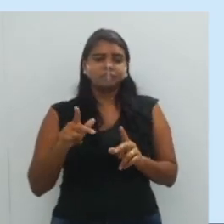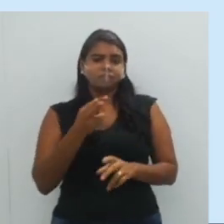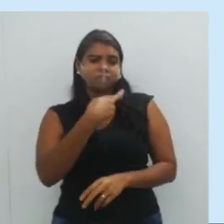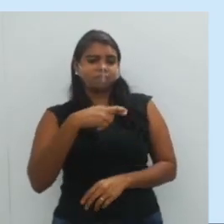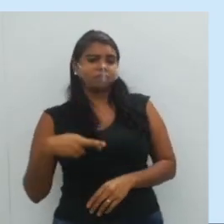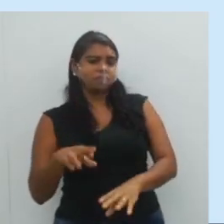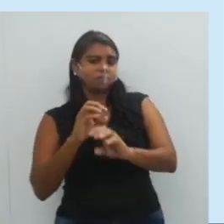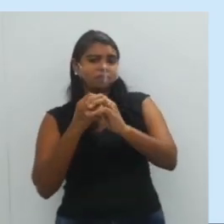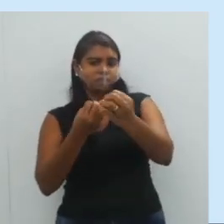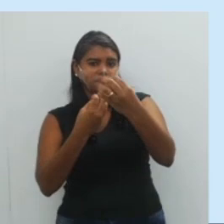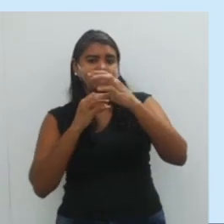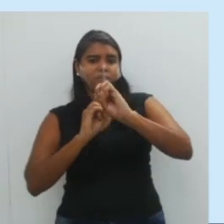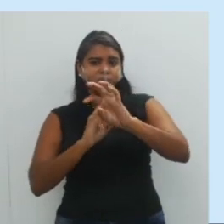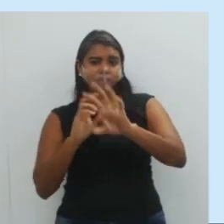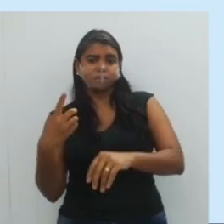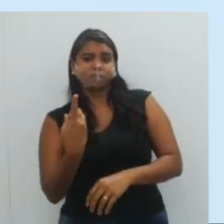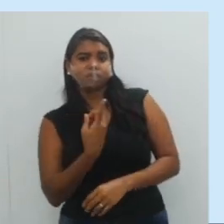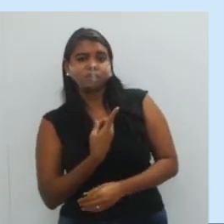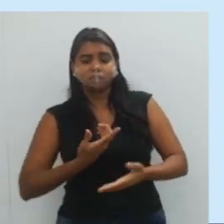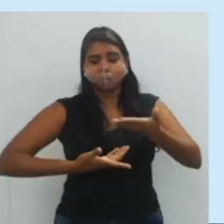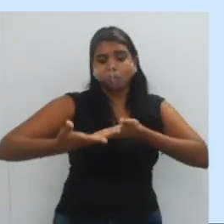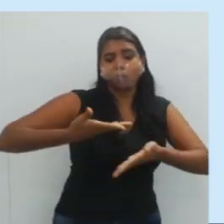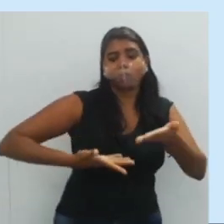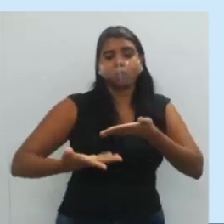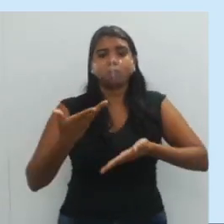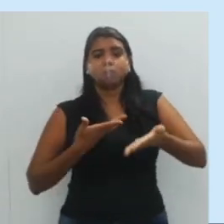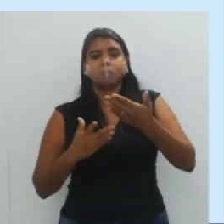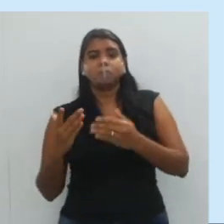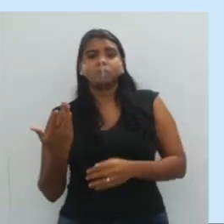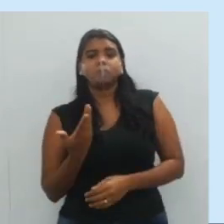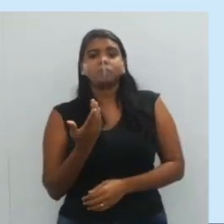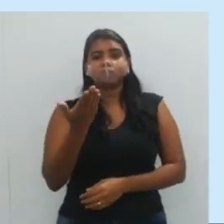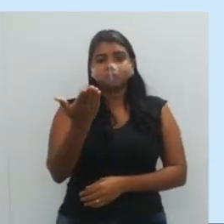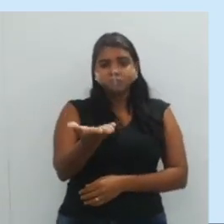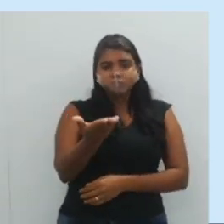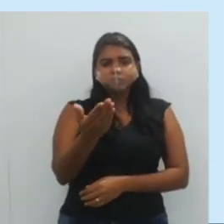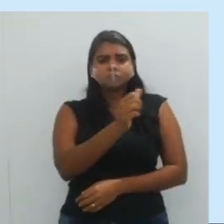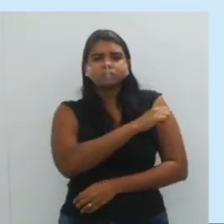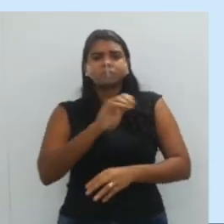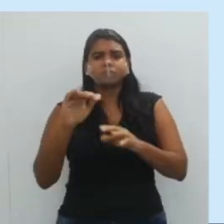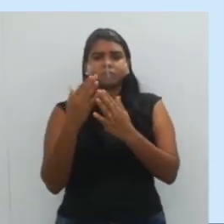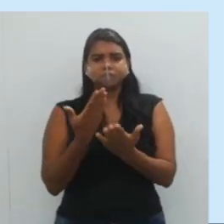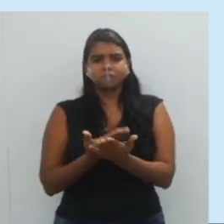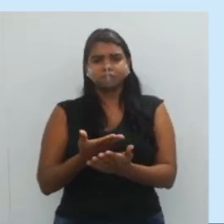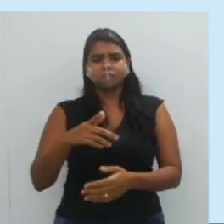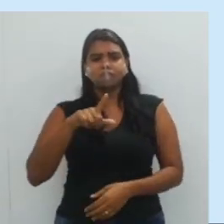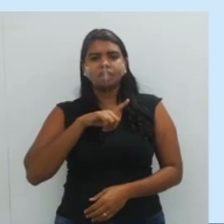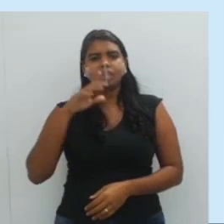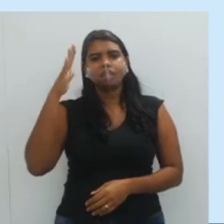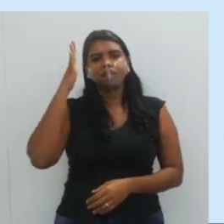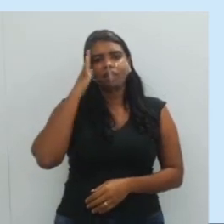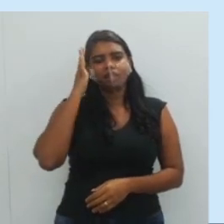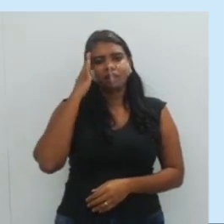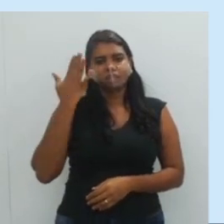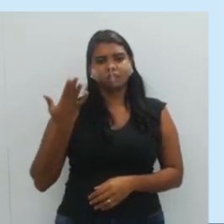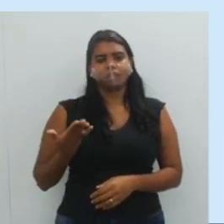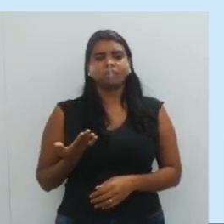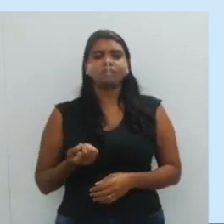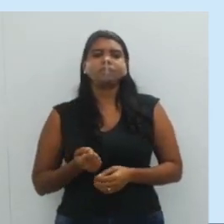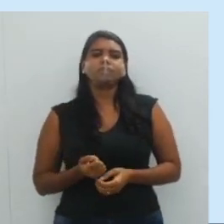ensino que nós vamos ministrar, um componente que você, estudante, tem a entender a questão